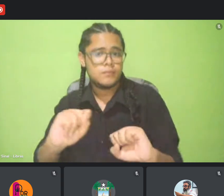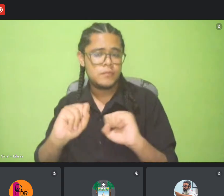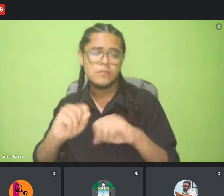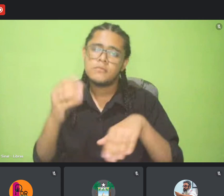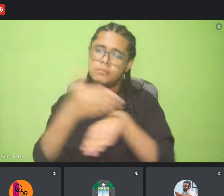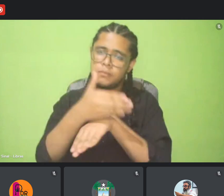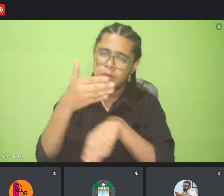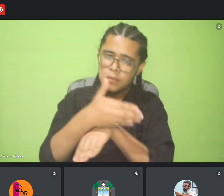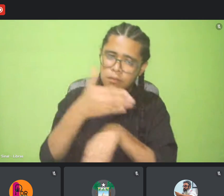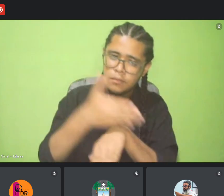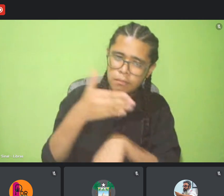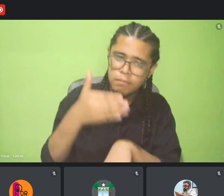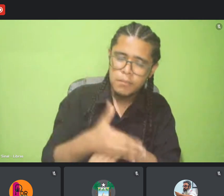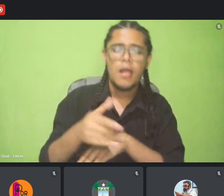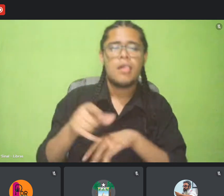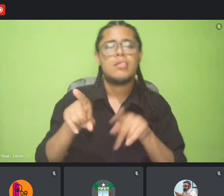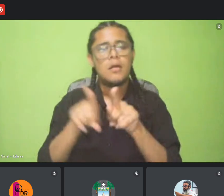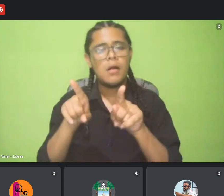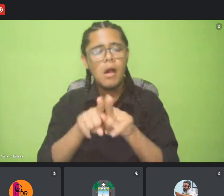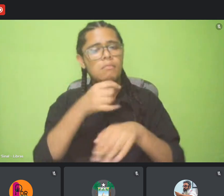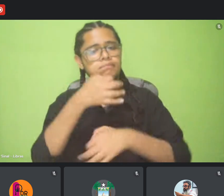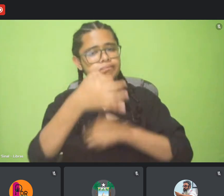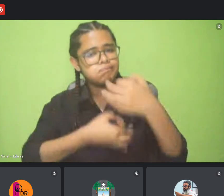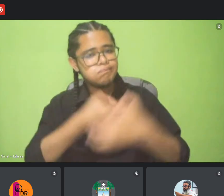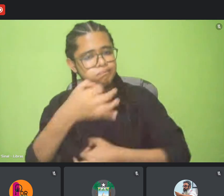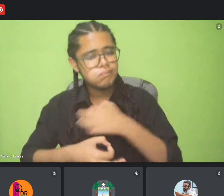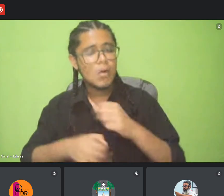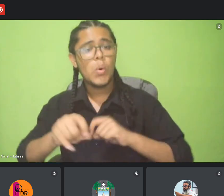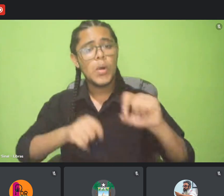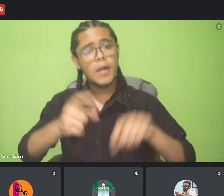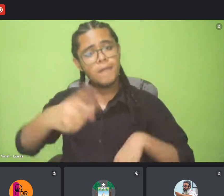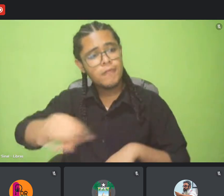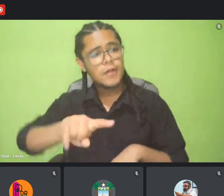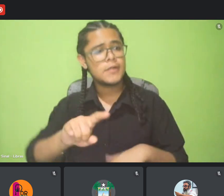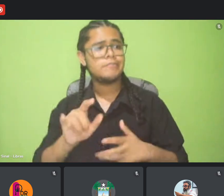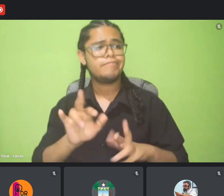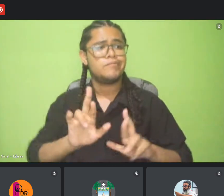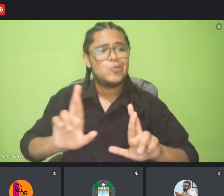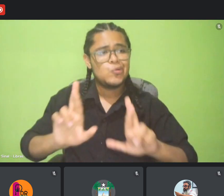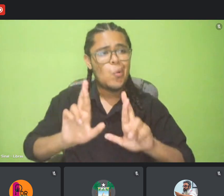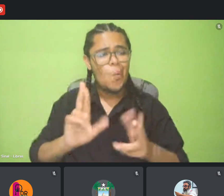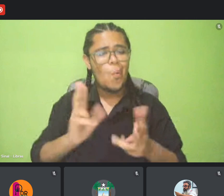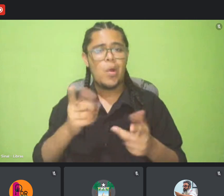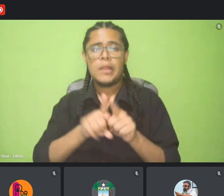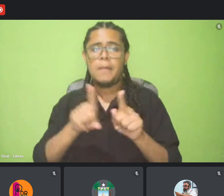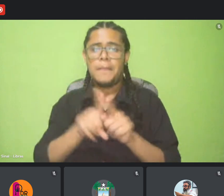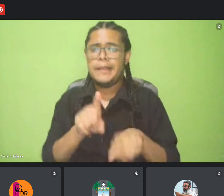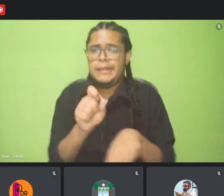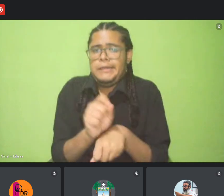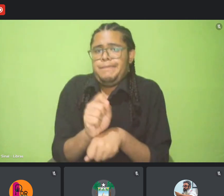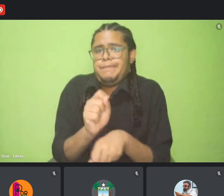poderem estar colocando o que é que vocês têm como expectativa, como demandas para essa